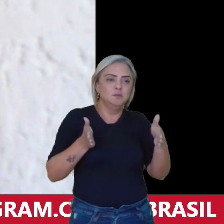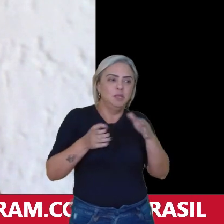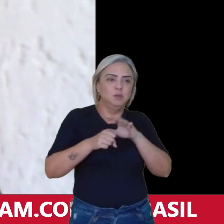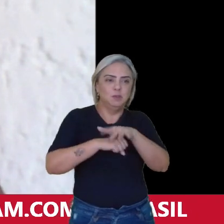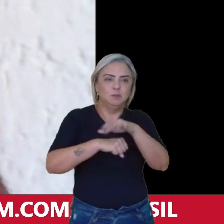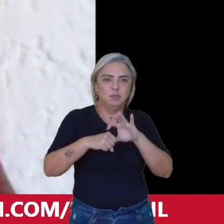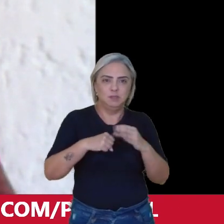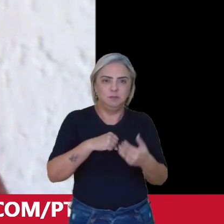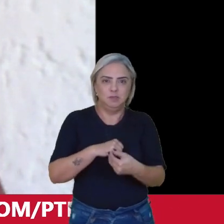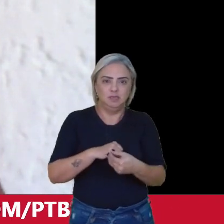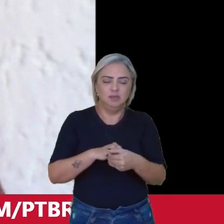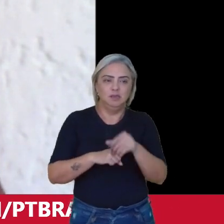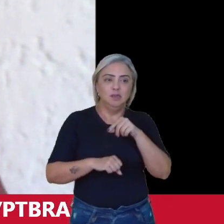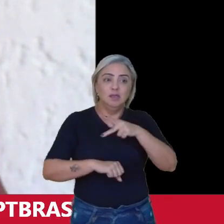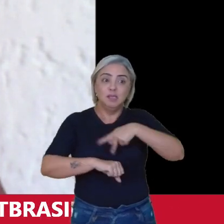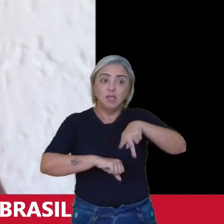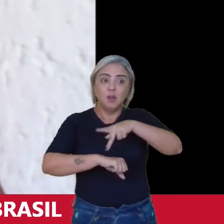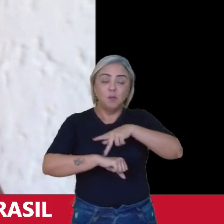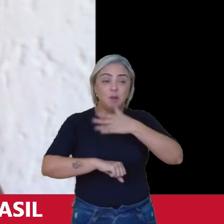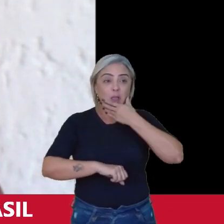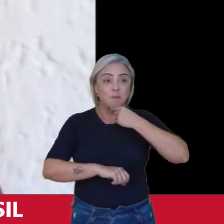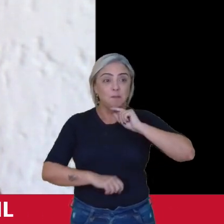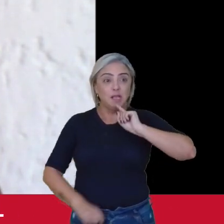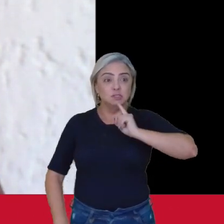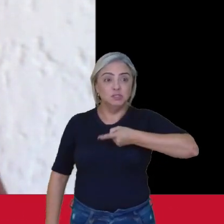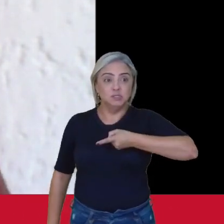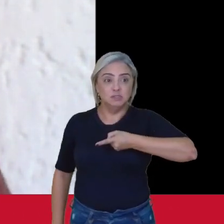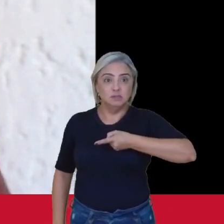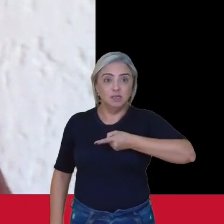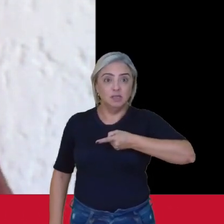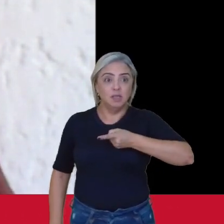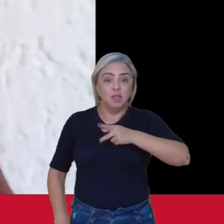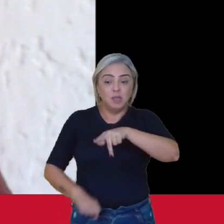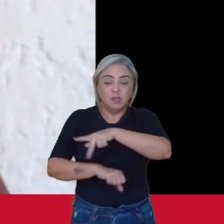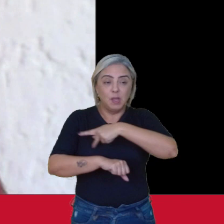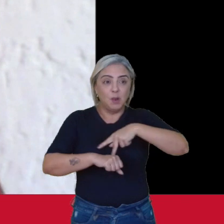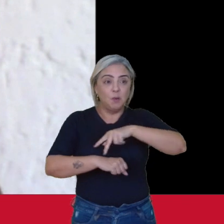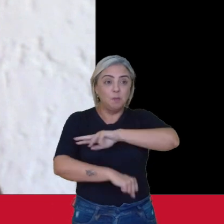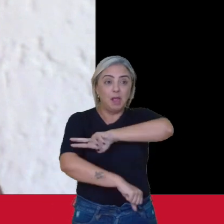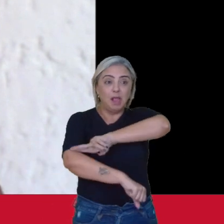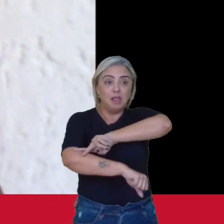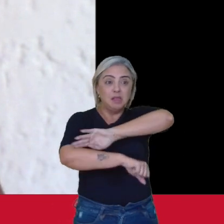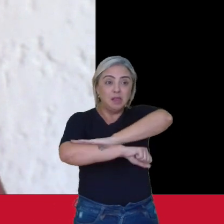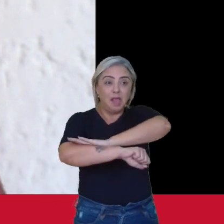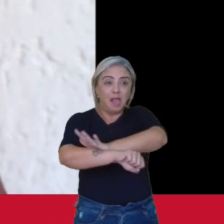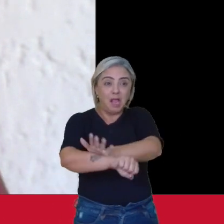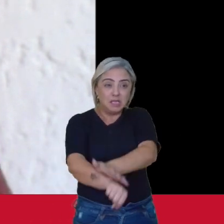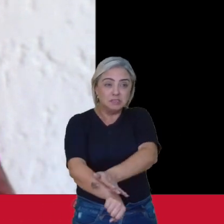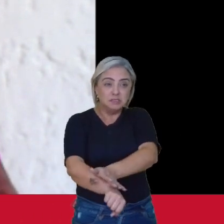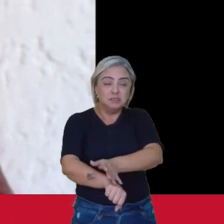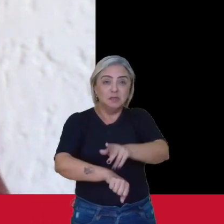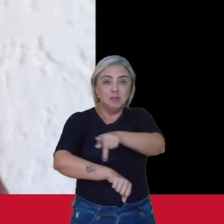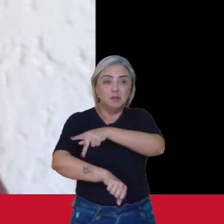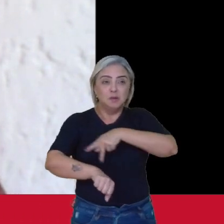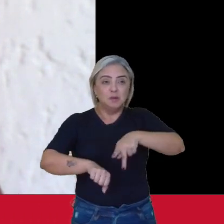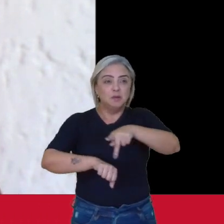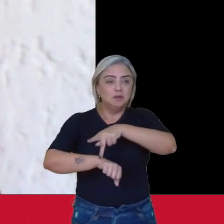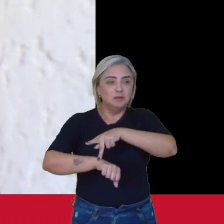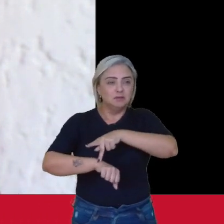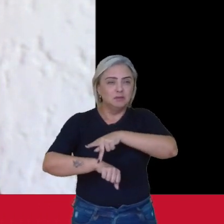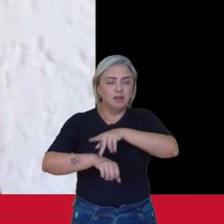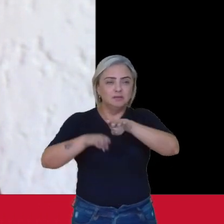pandemia, que é um país machista, que é um país racista, que é um país com